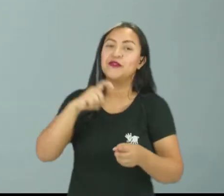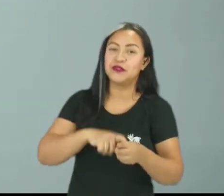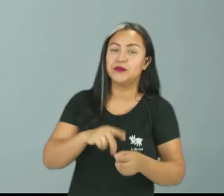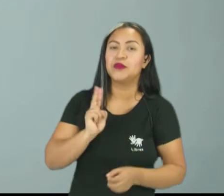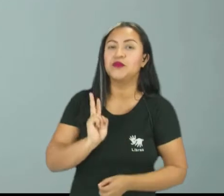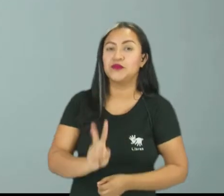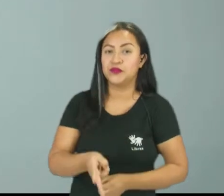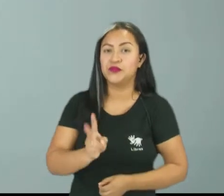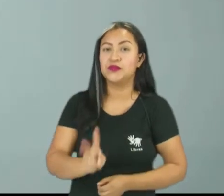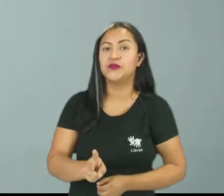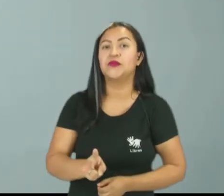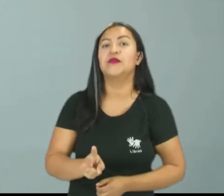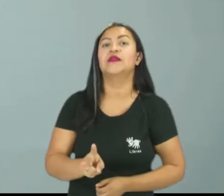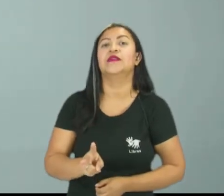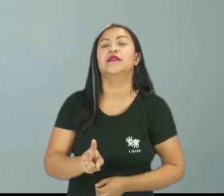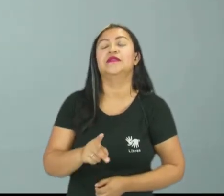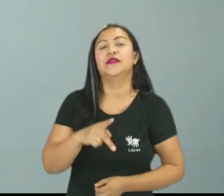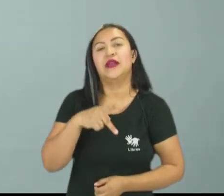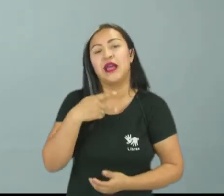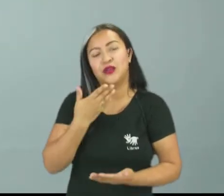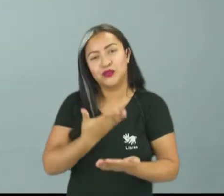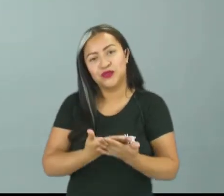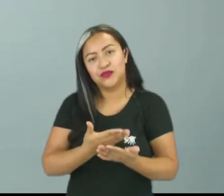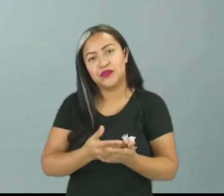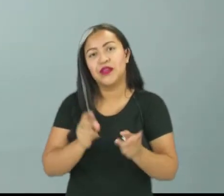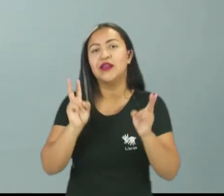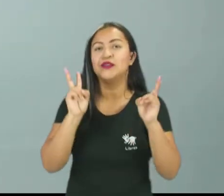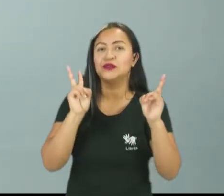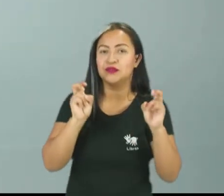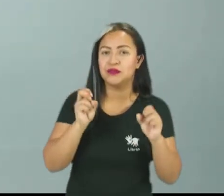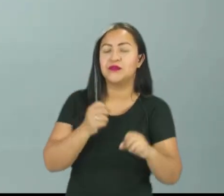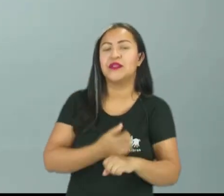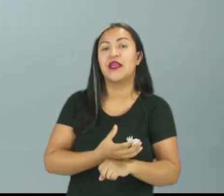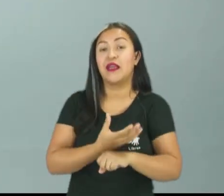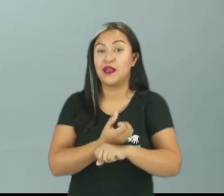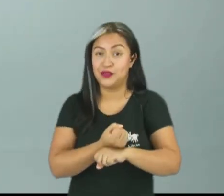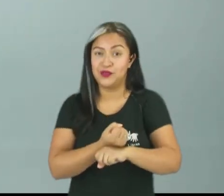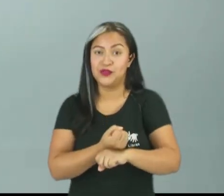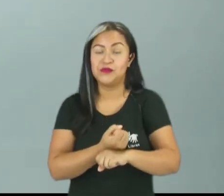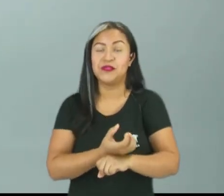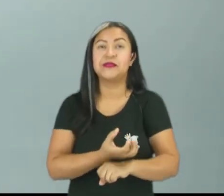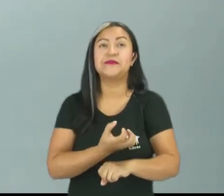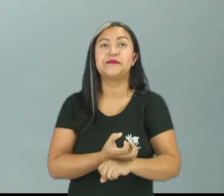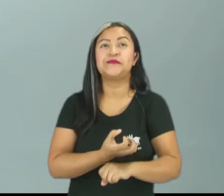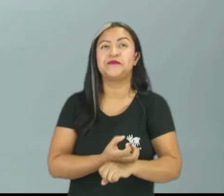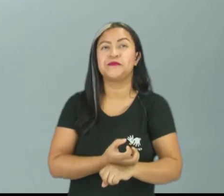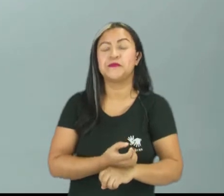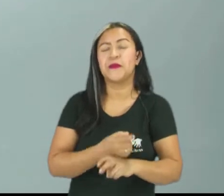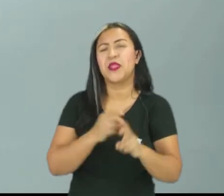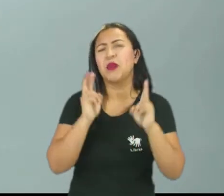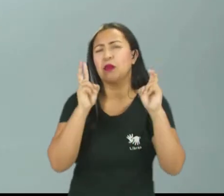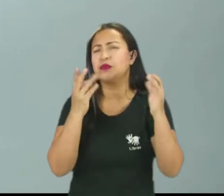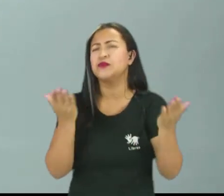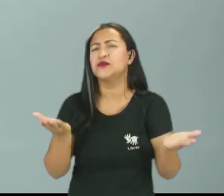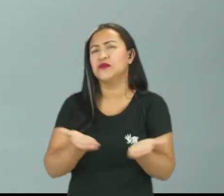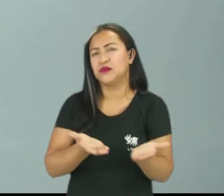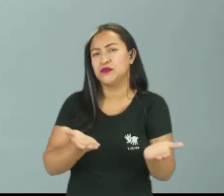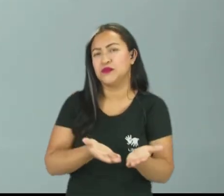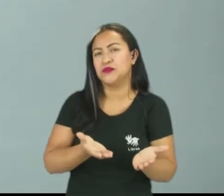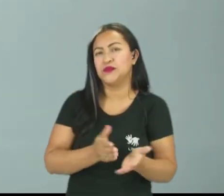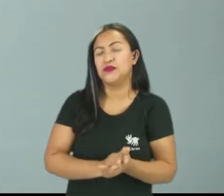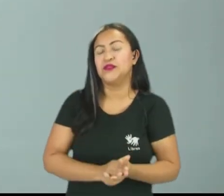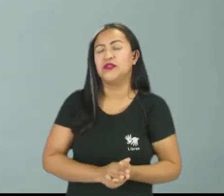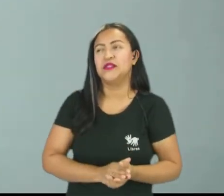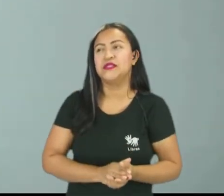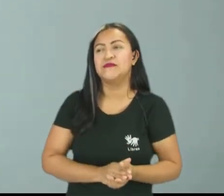continuarmos aí discutindo esses assuntos da nossa disciplina. O assunto de hoje, que nós vamos discutir, é